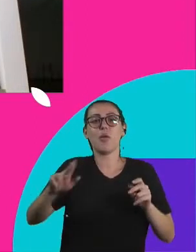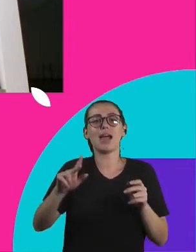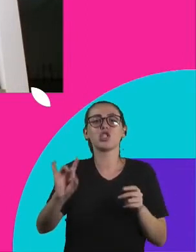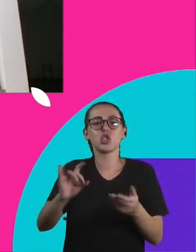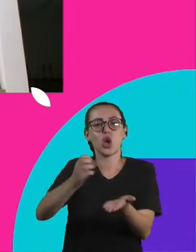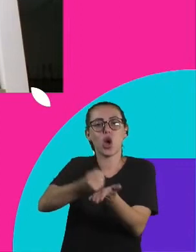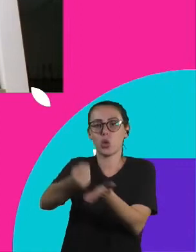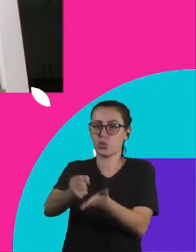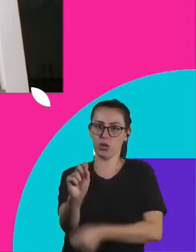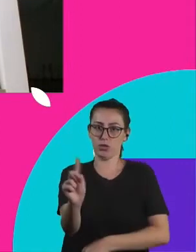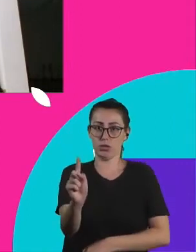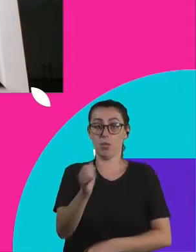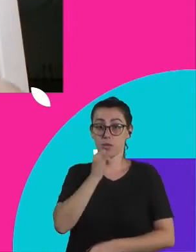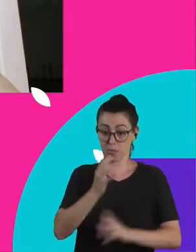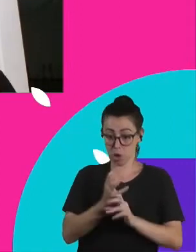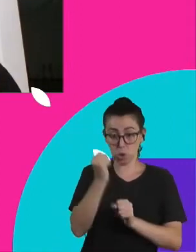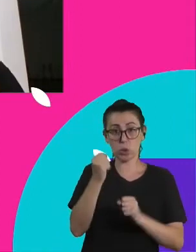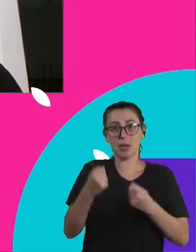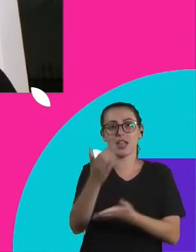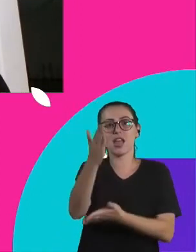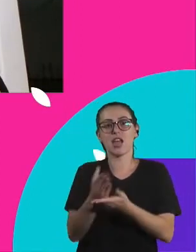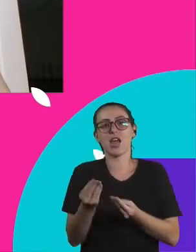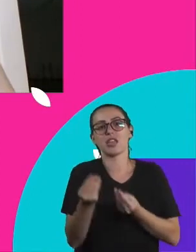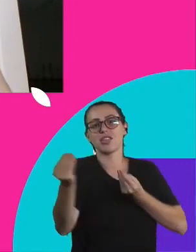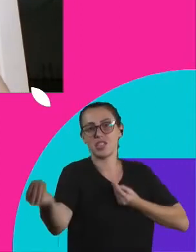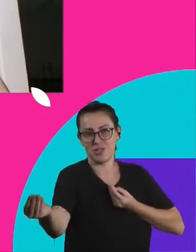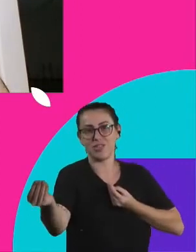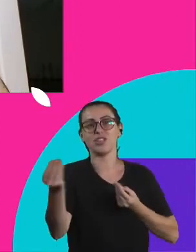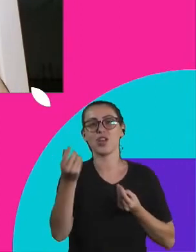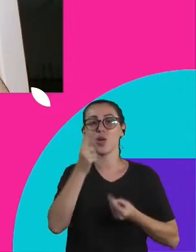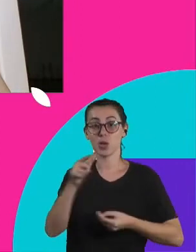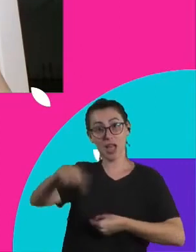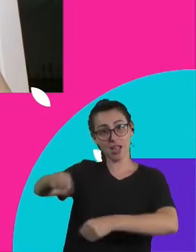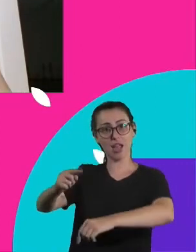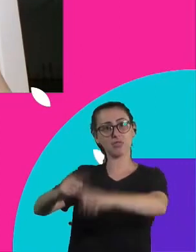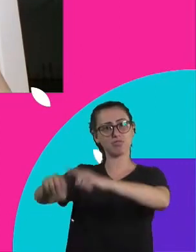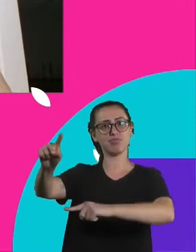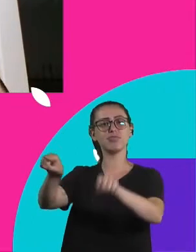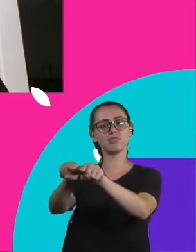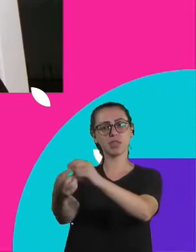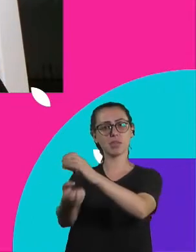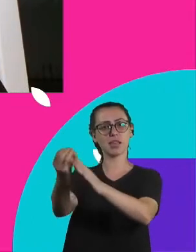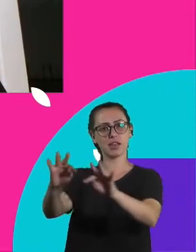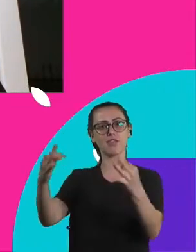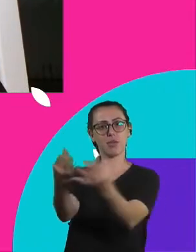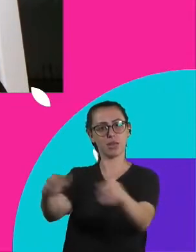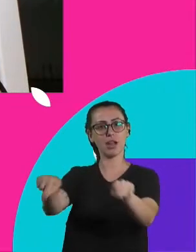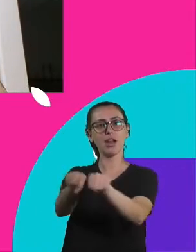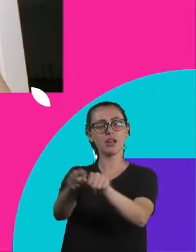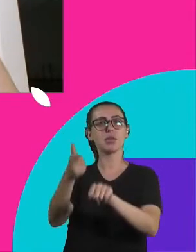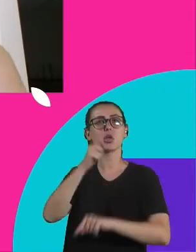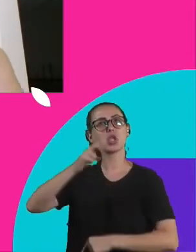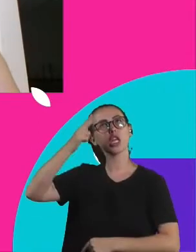parte do lucro para essas pessoas, para que elas possam se desenvolver, criar suas famílias, poderem criar e poderem sonhar com um